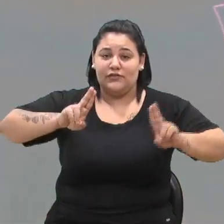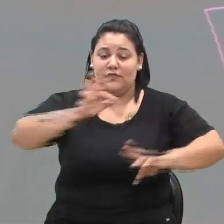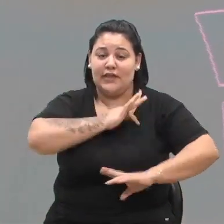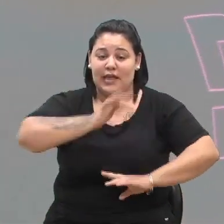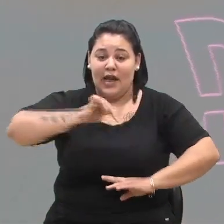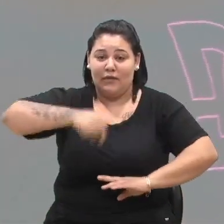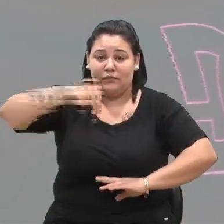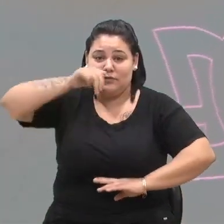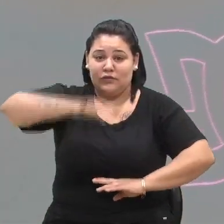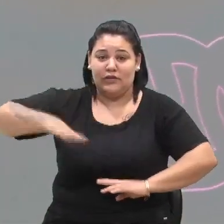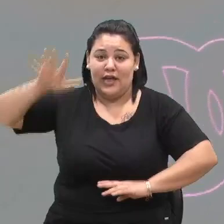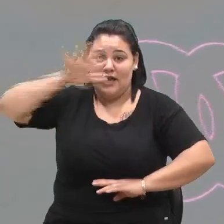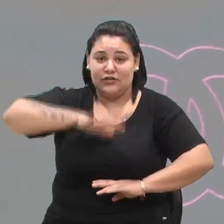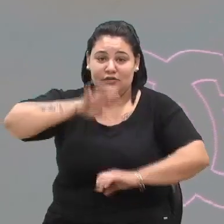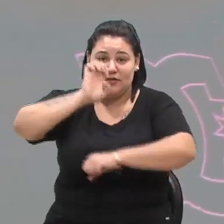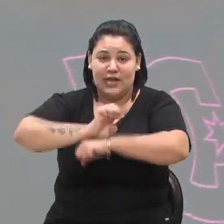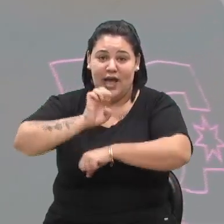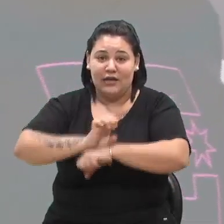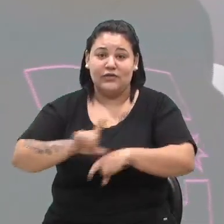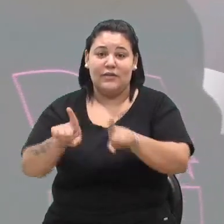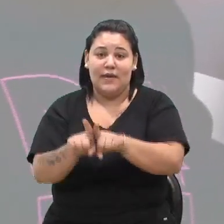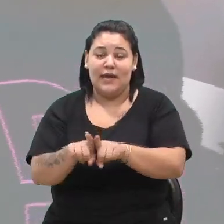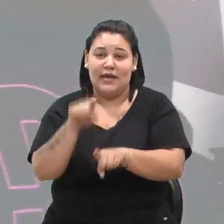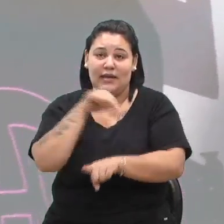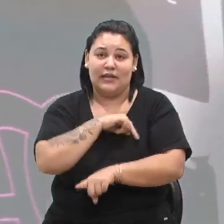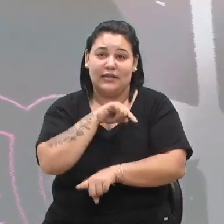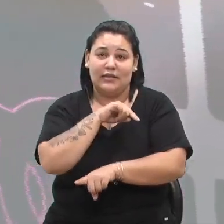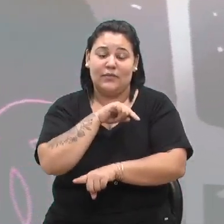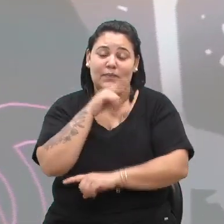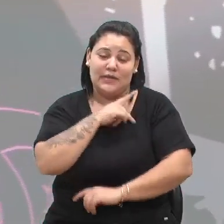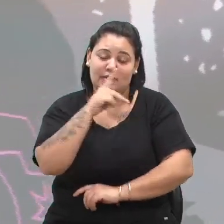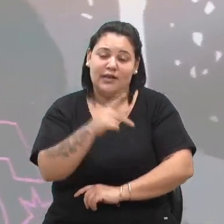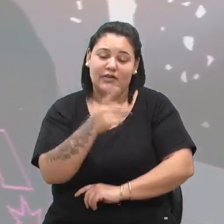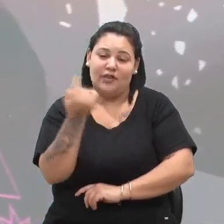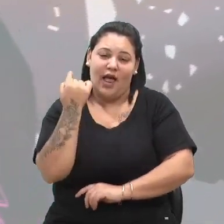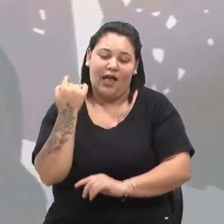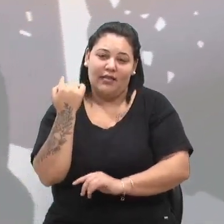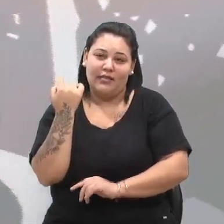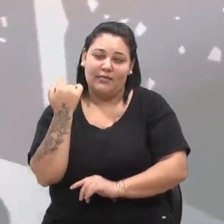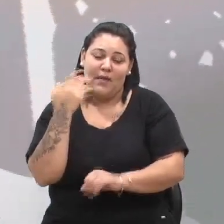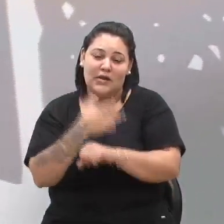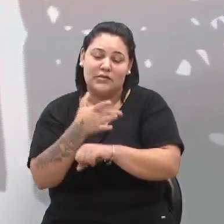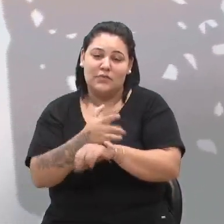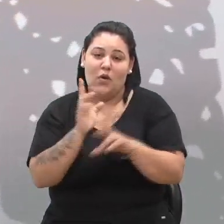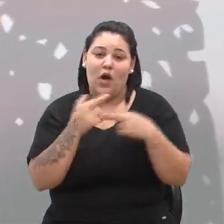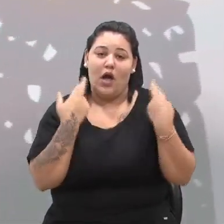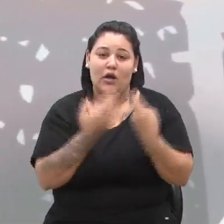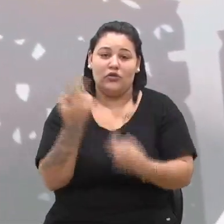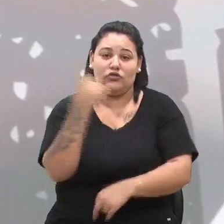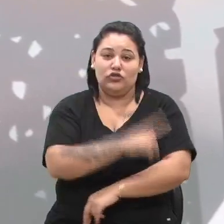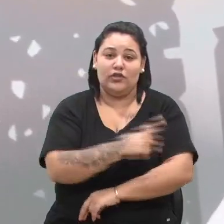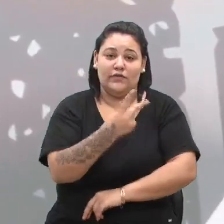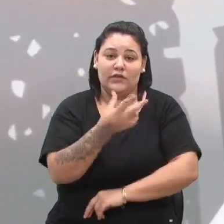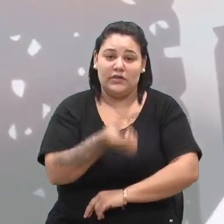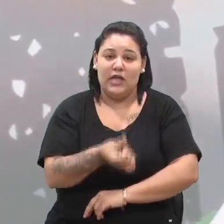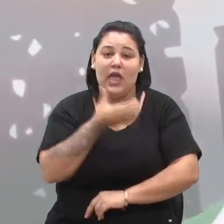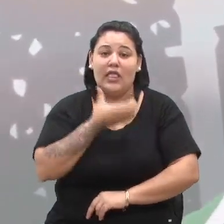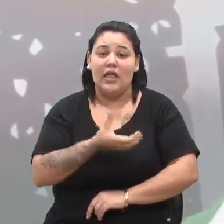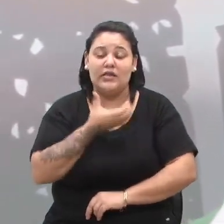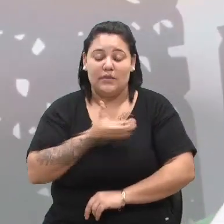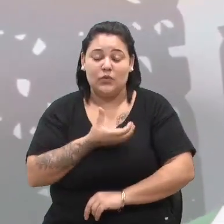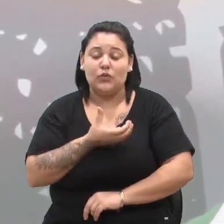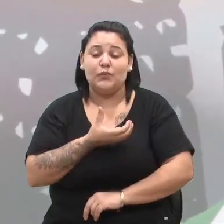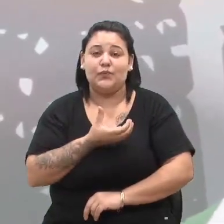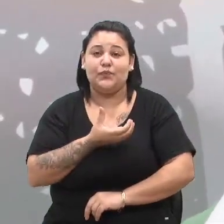alguns vereadores, inclusive o presidente da Câmara à época, participamos numa reunião dia 26 de dezembro com